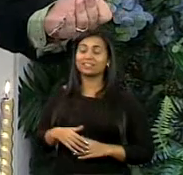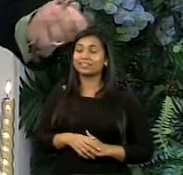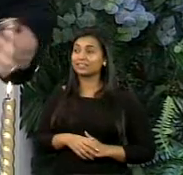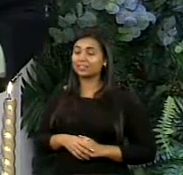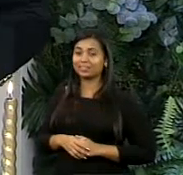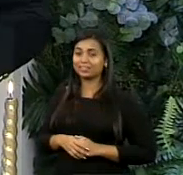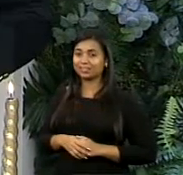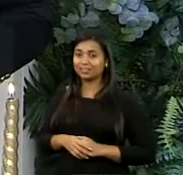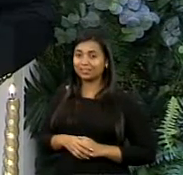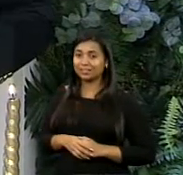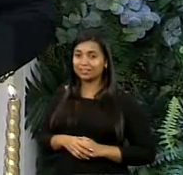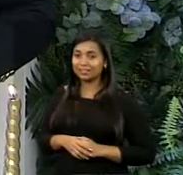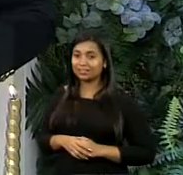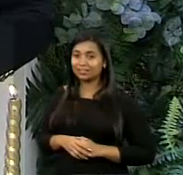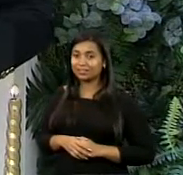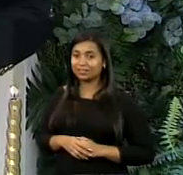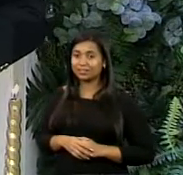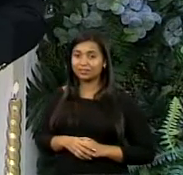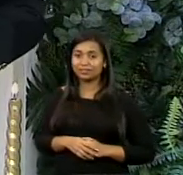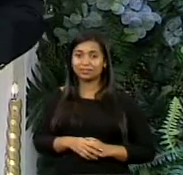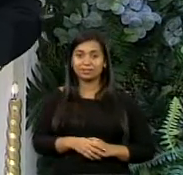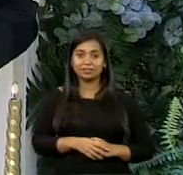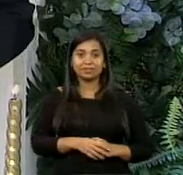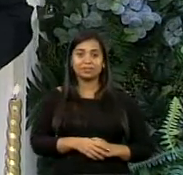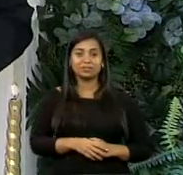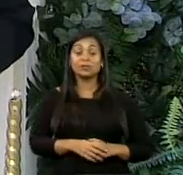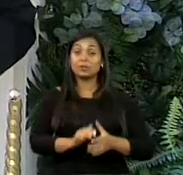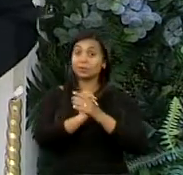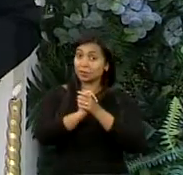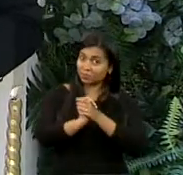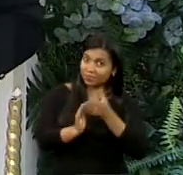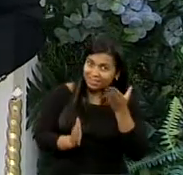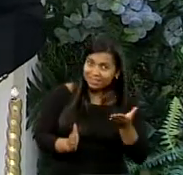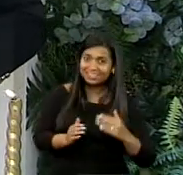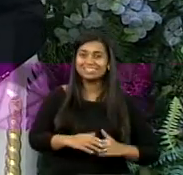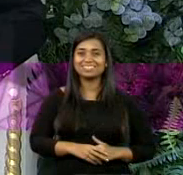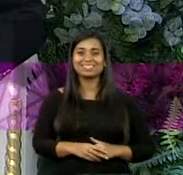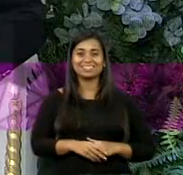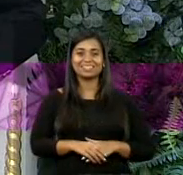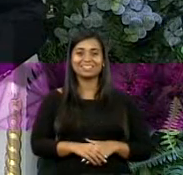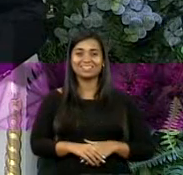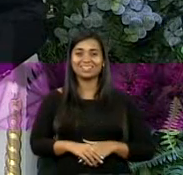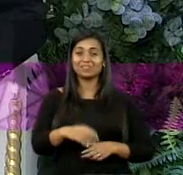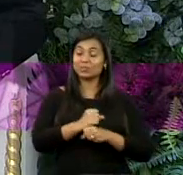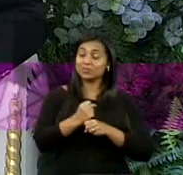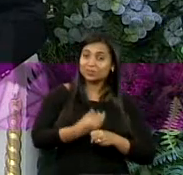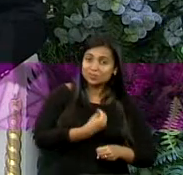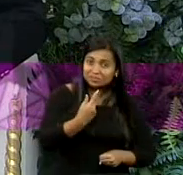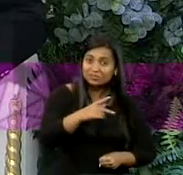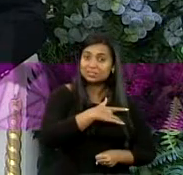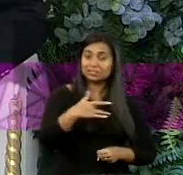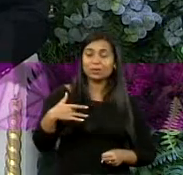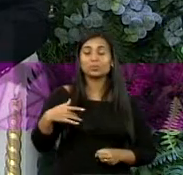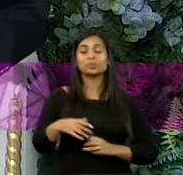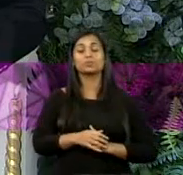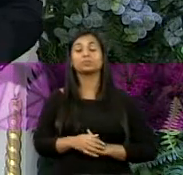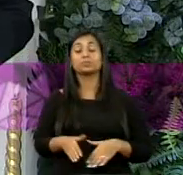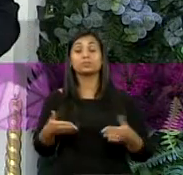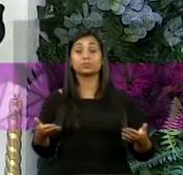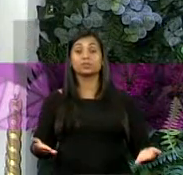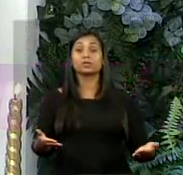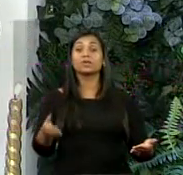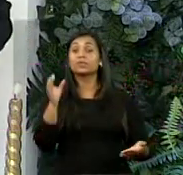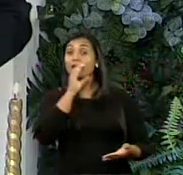pra... contigo na véspera do meu aniversário. A véspera, parabéns adiantado, então. Que venham muitos anos Obrigada, de vida e saúde. Lúcia. Eu vou ser